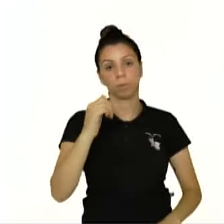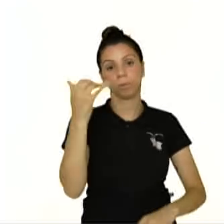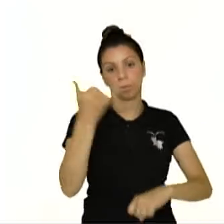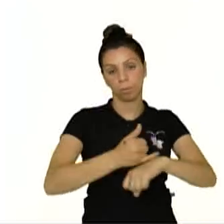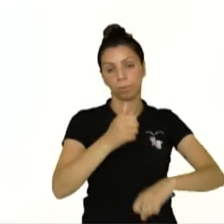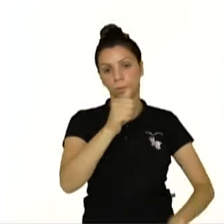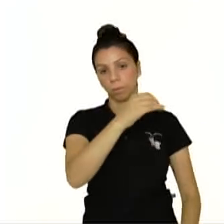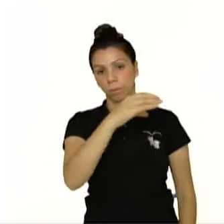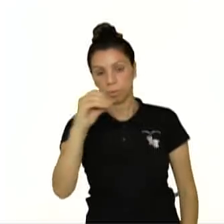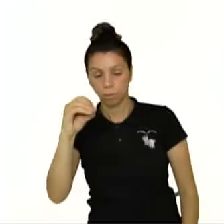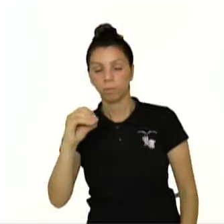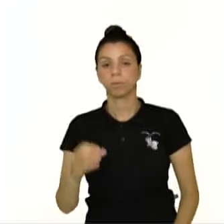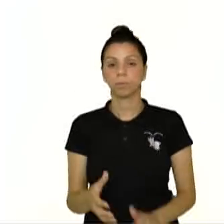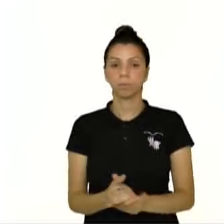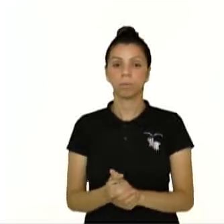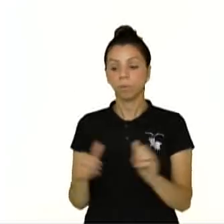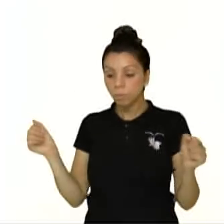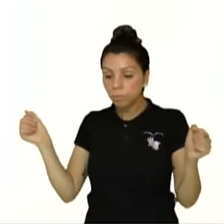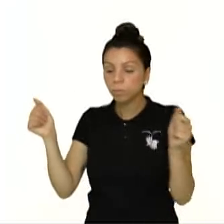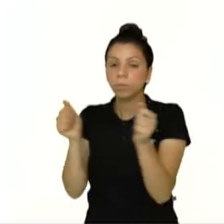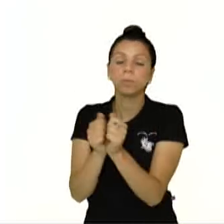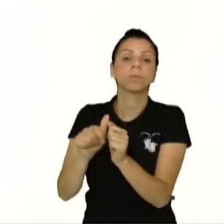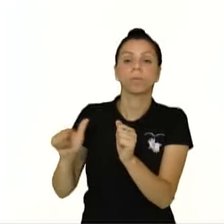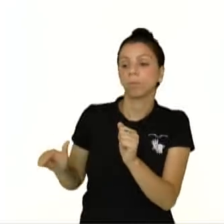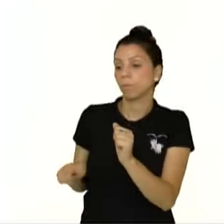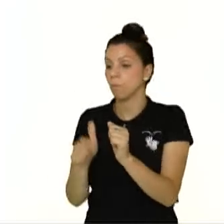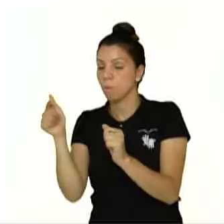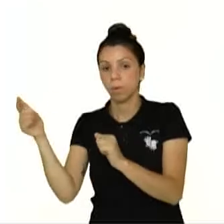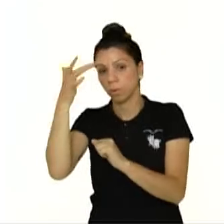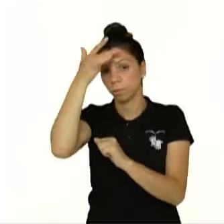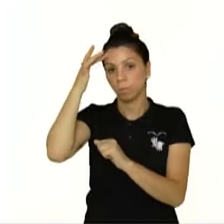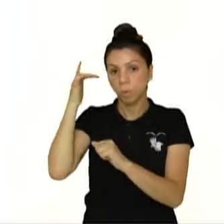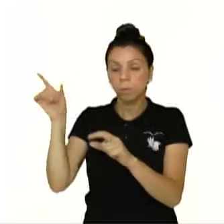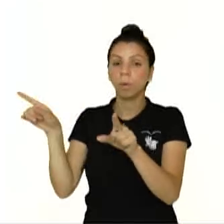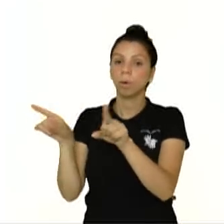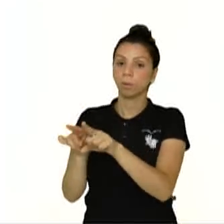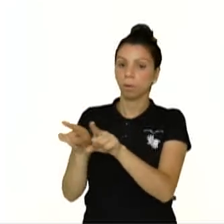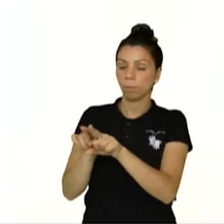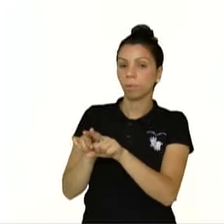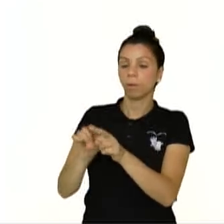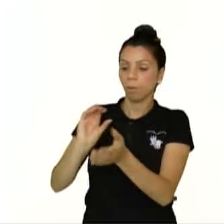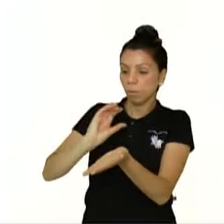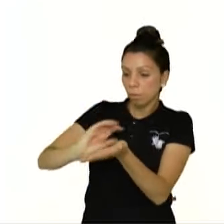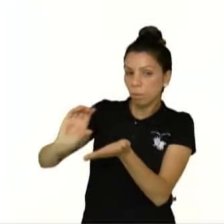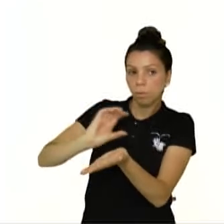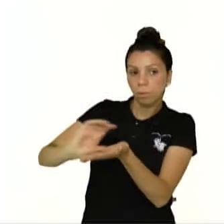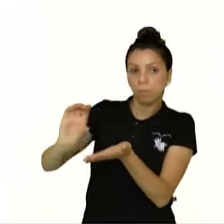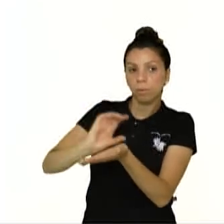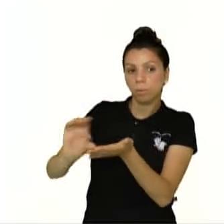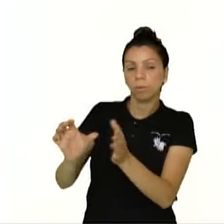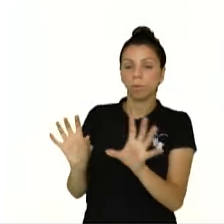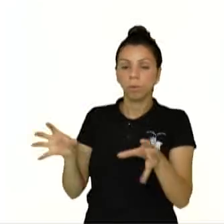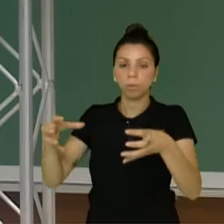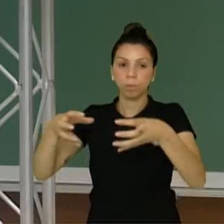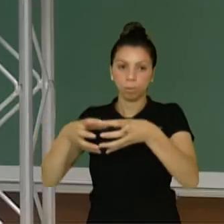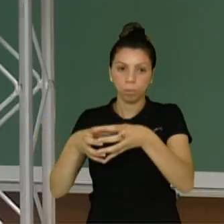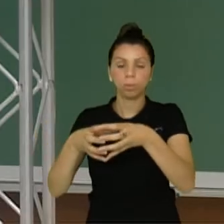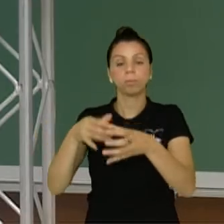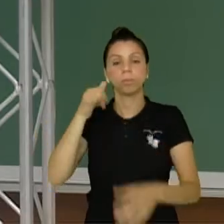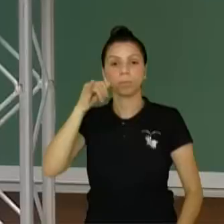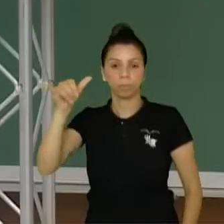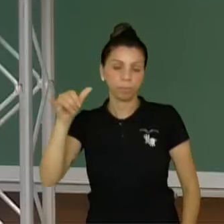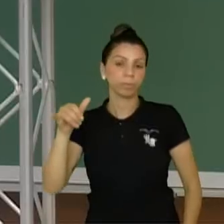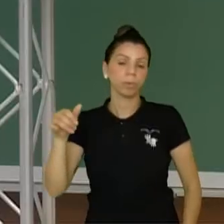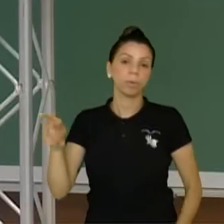ele, junto com outros industriais, financiou a Companhia Siderúrgica Federal dos